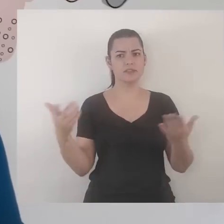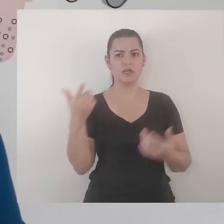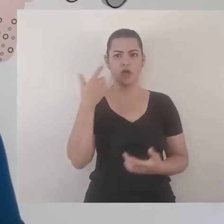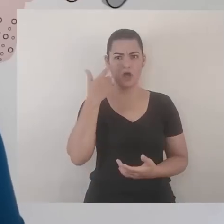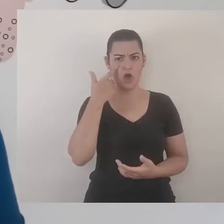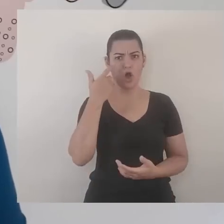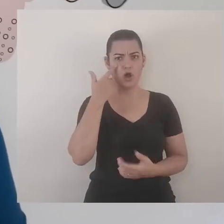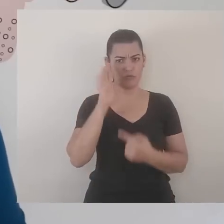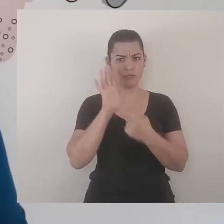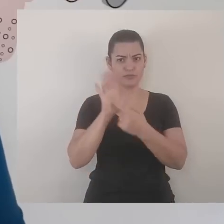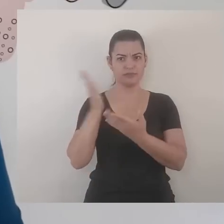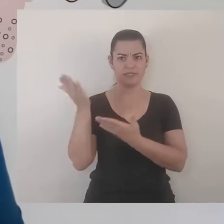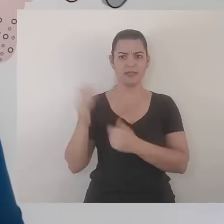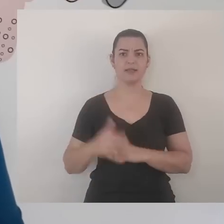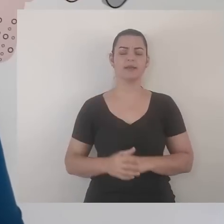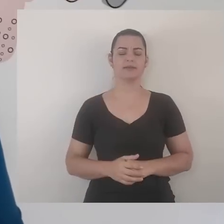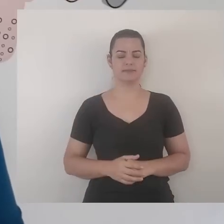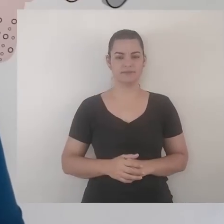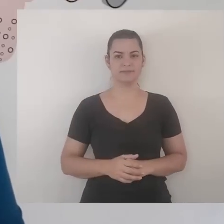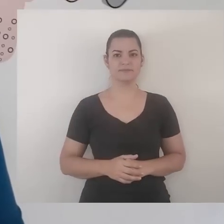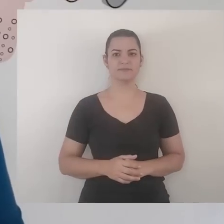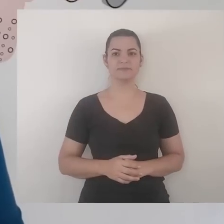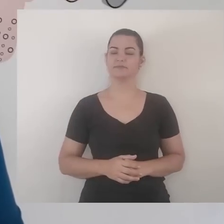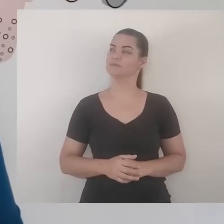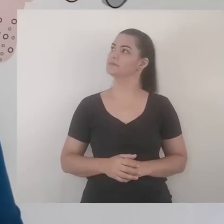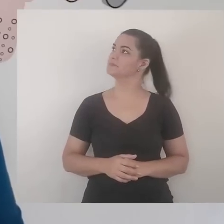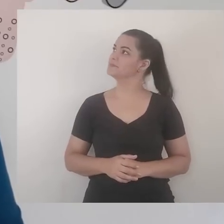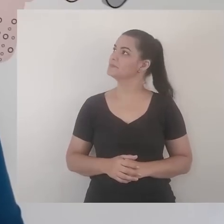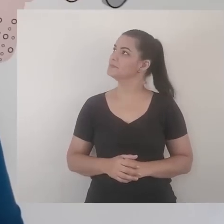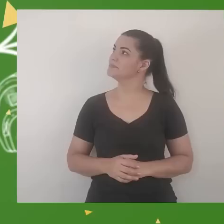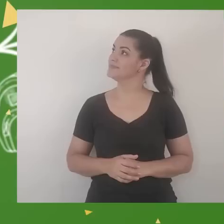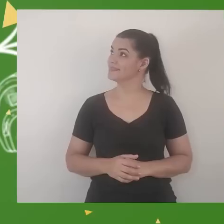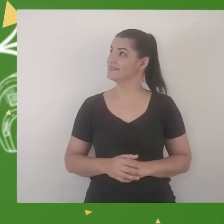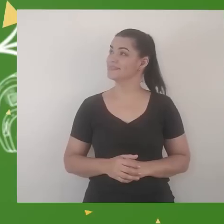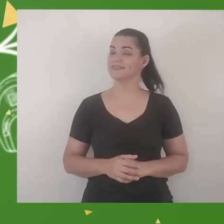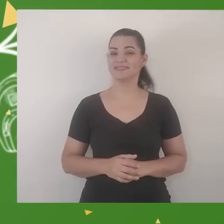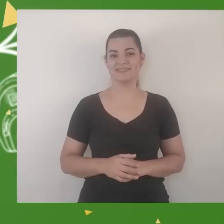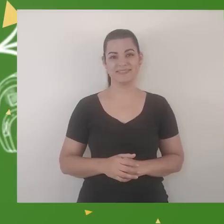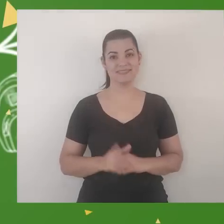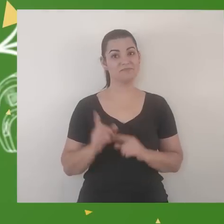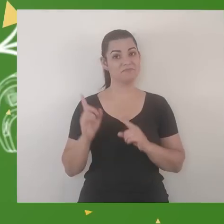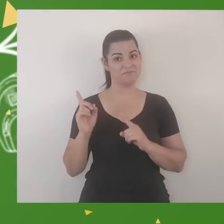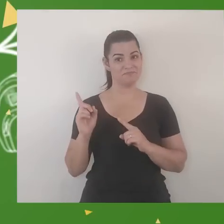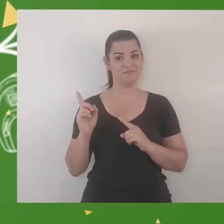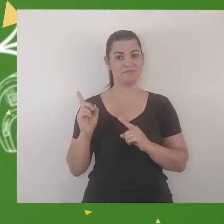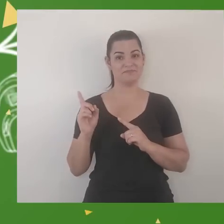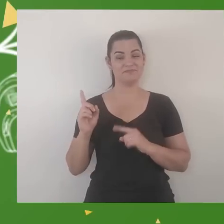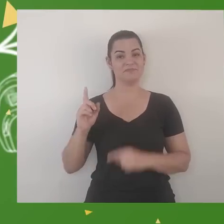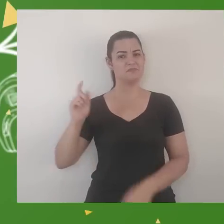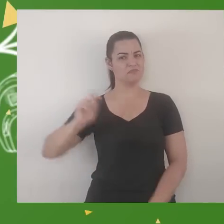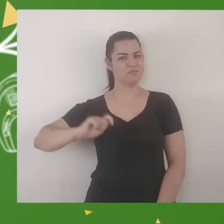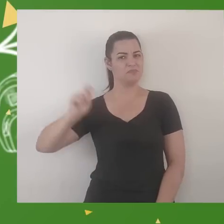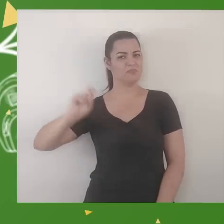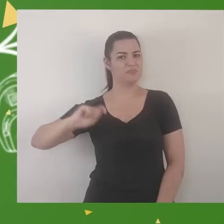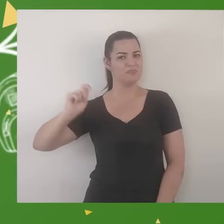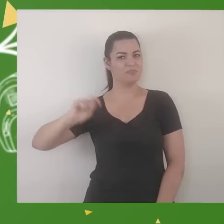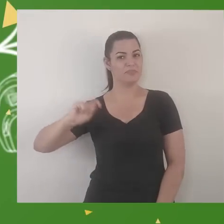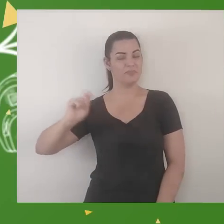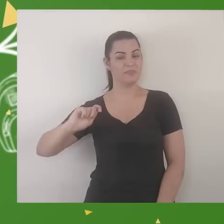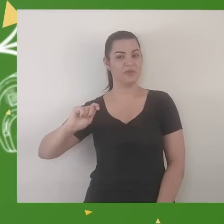temos hoje. Observem a imagem que eu vou te mostrar. Então, essas pipas,